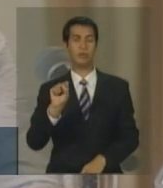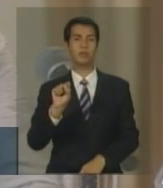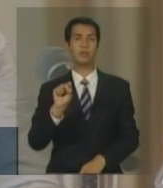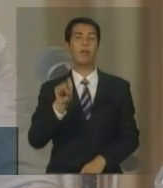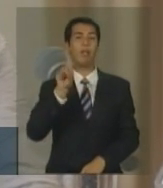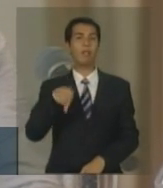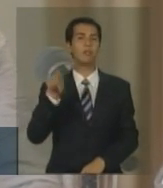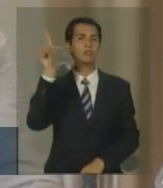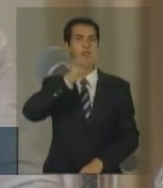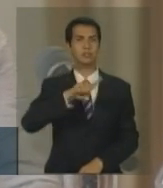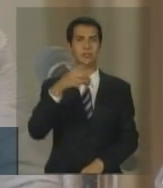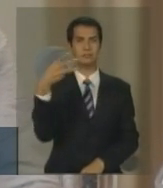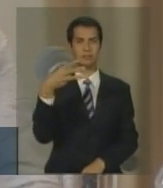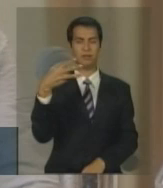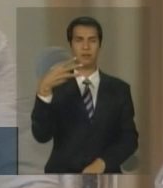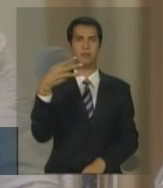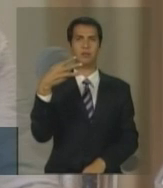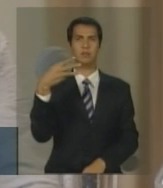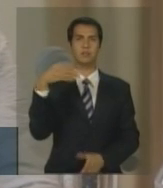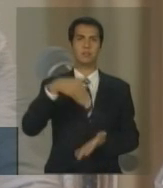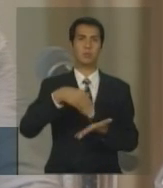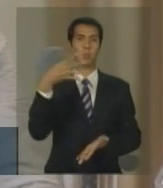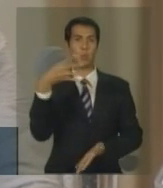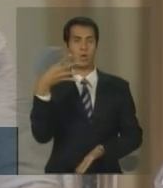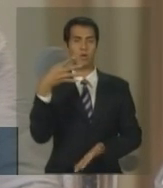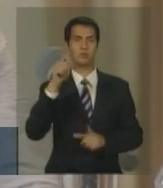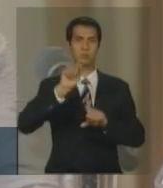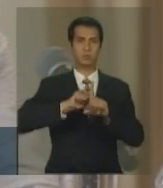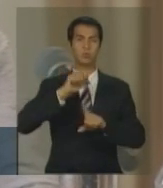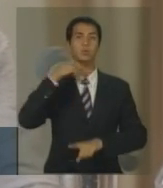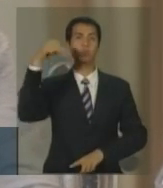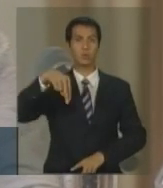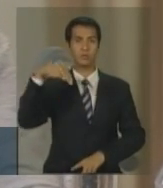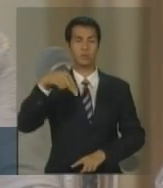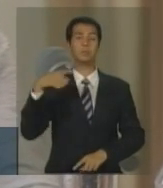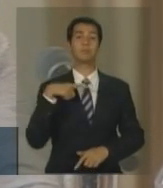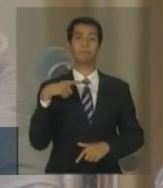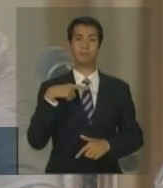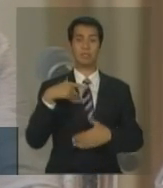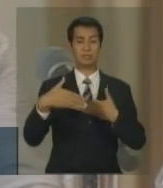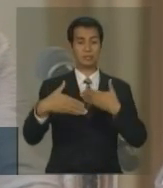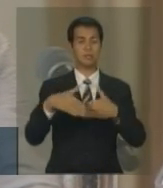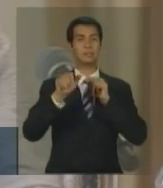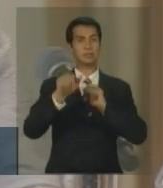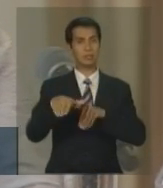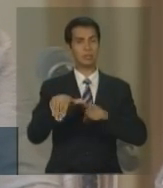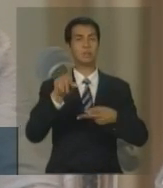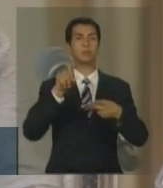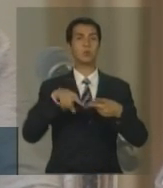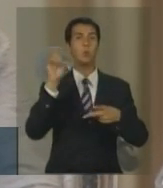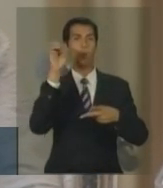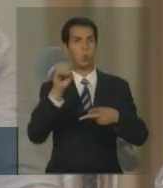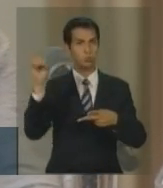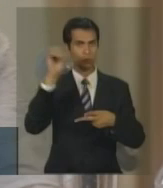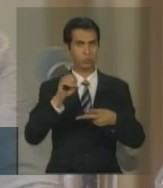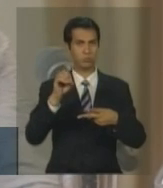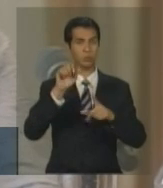de novembro. Ainda tem o resto de setembro inteirinho e todo outubro. Eu acho